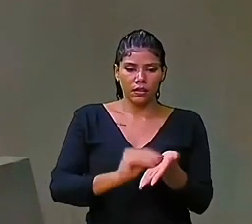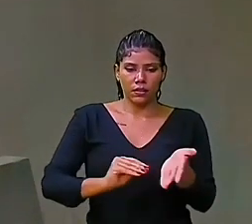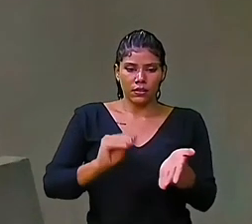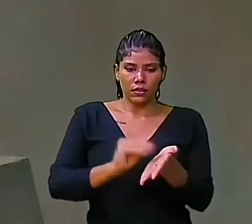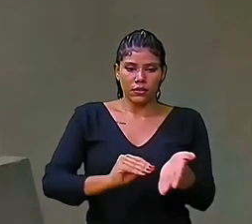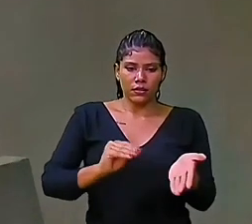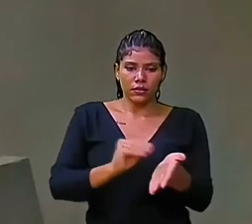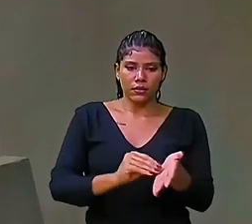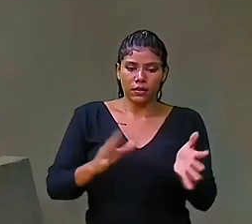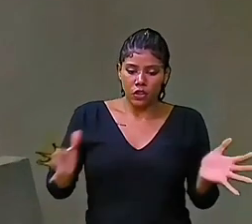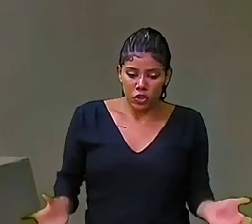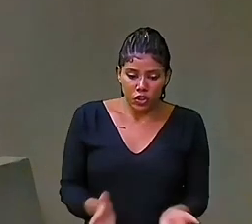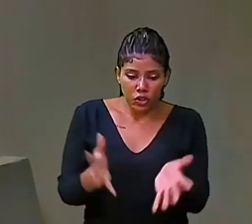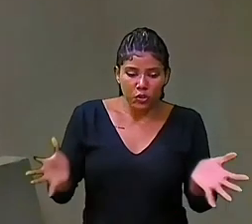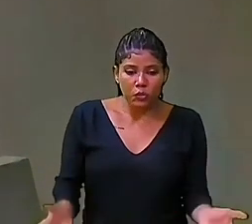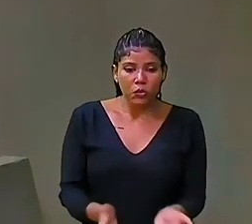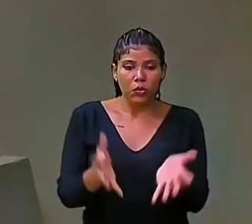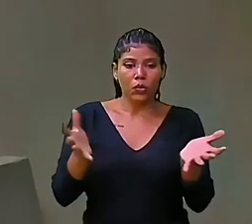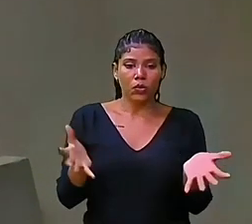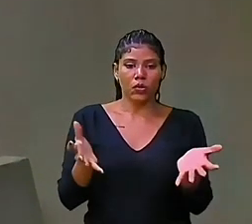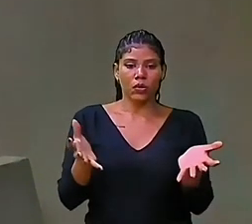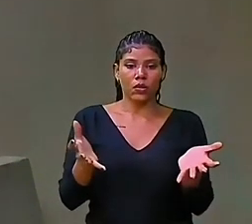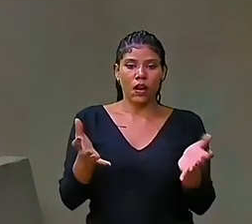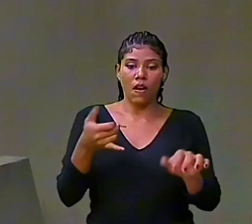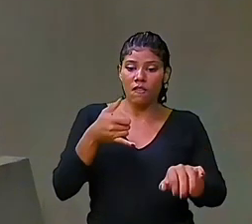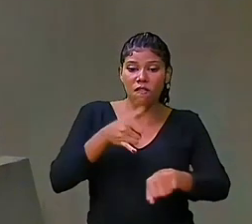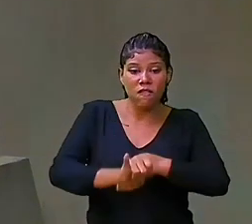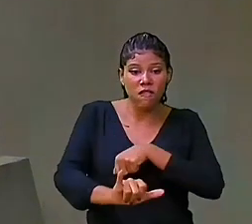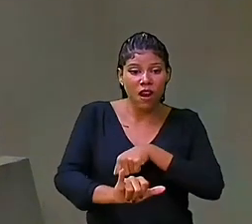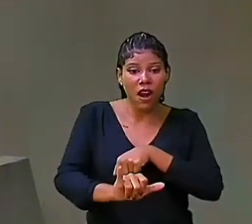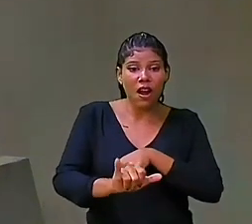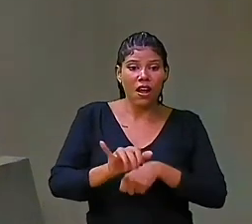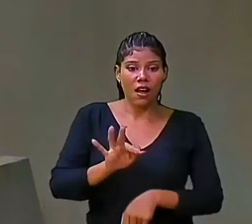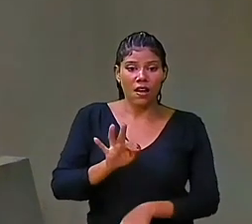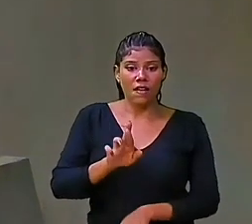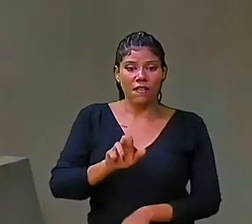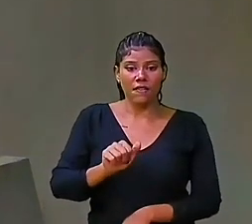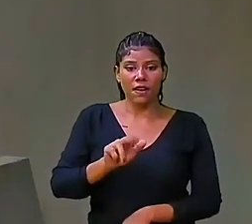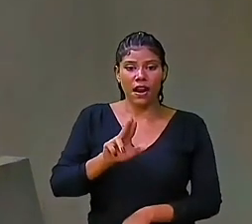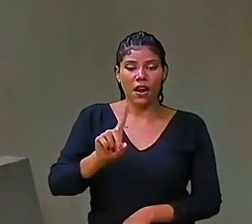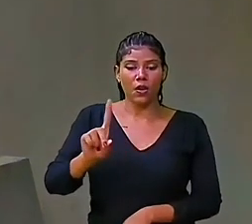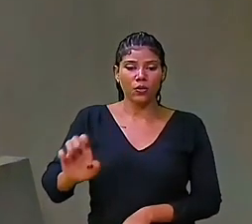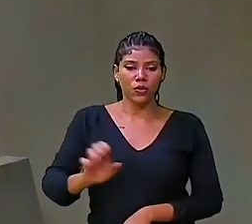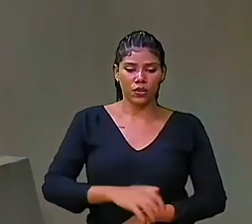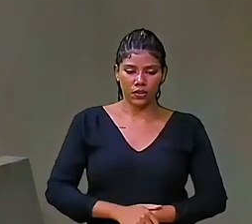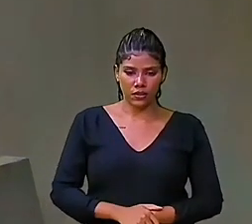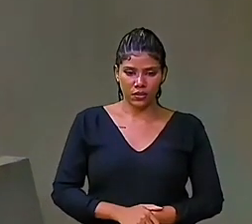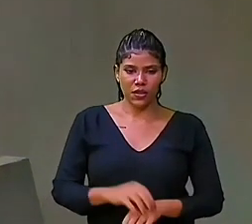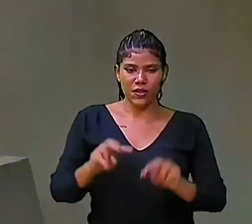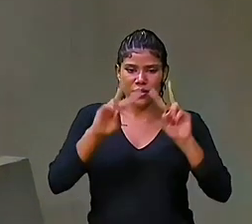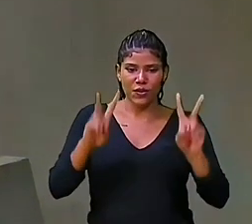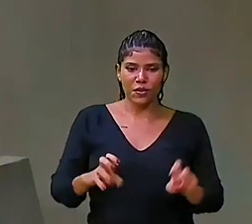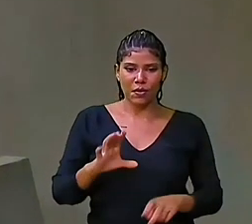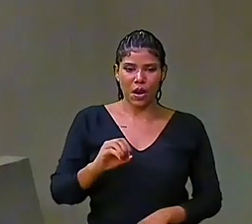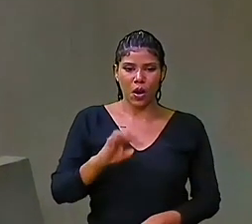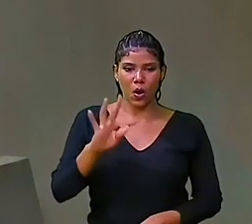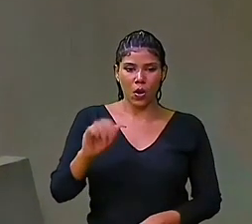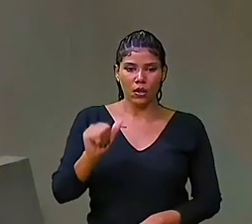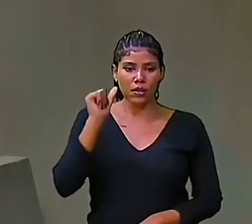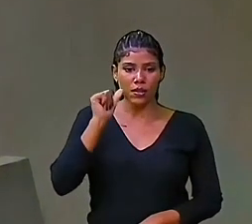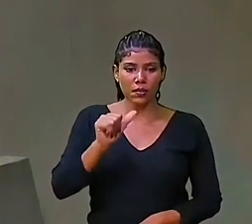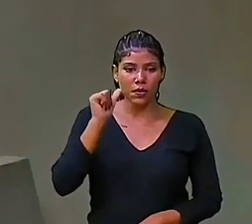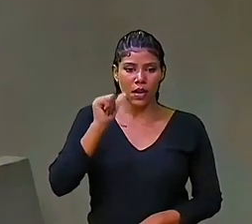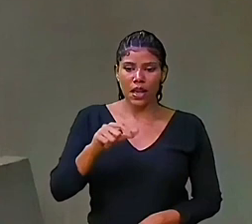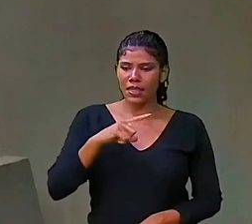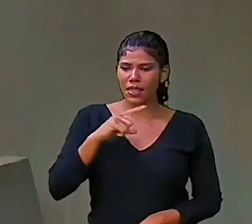a ausência de estímulos, a fraude, por exemplo, inclusive há as leis que determinam cota para as mulheres, há